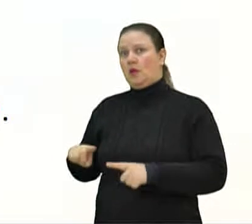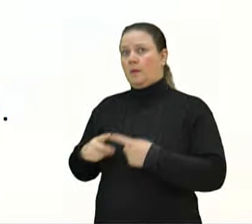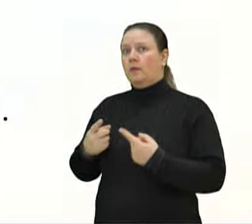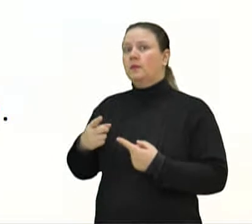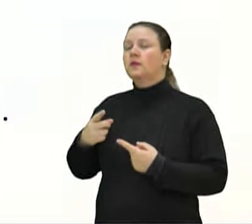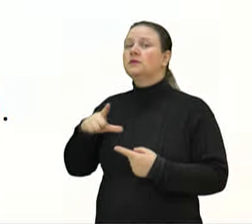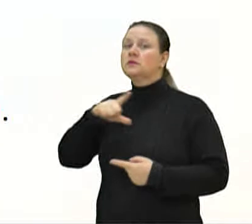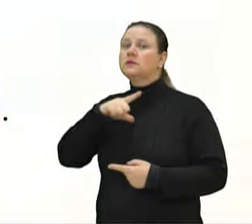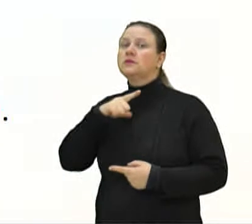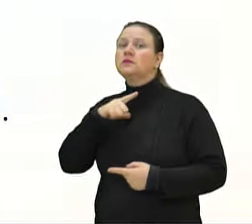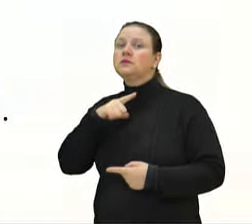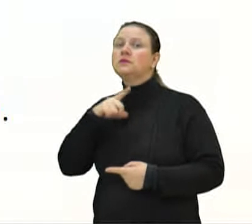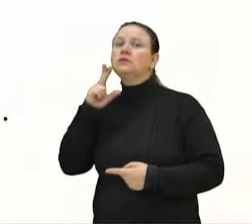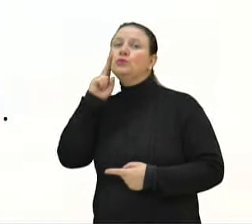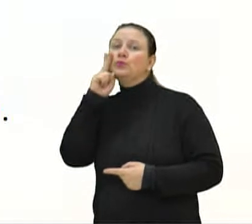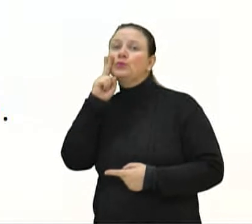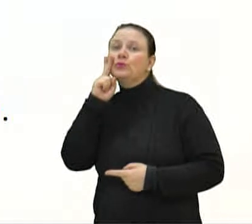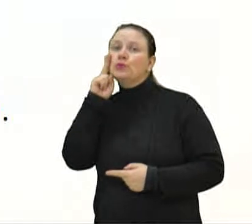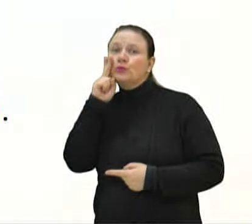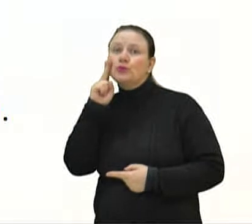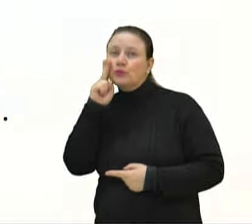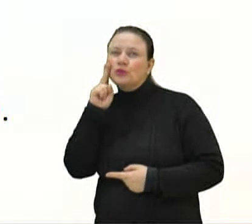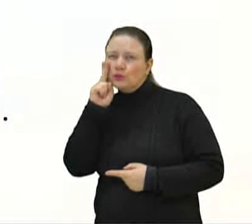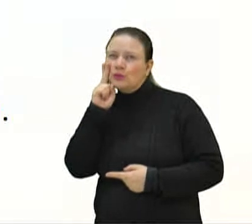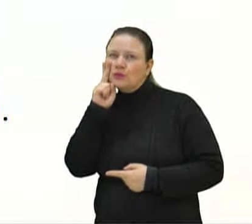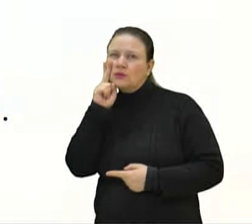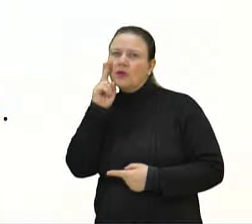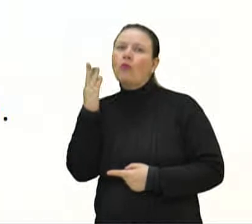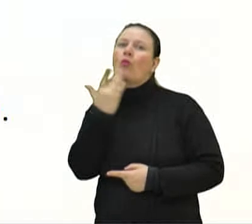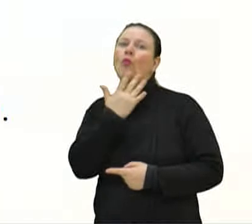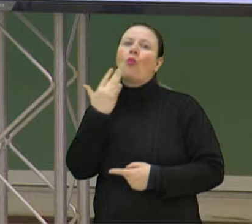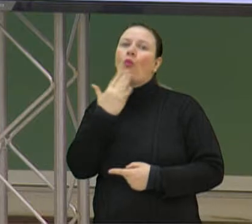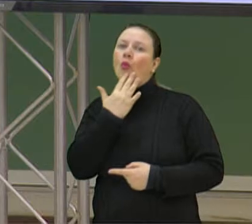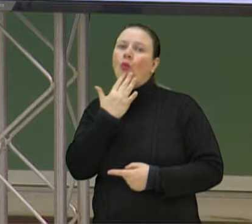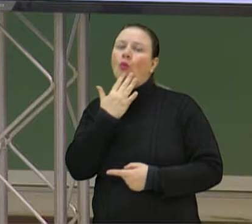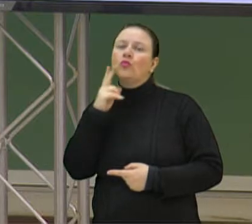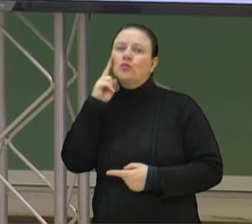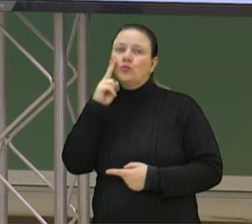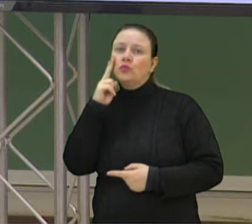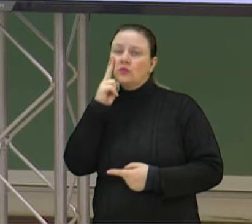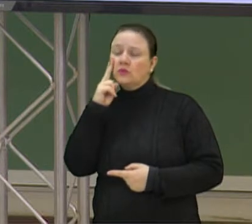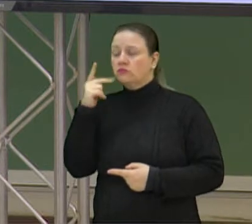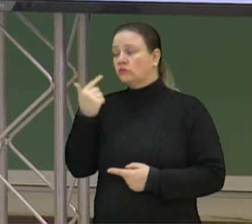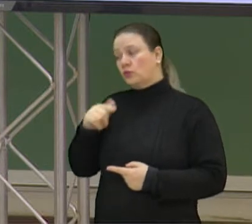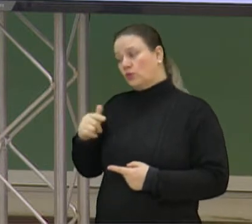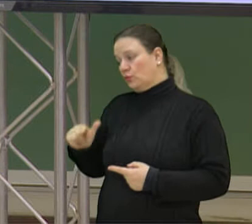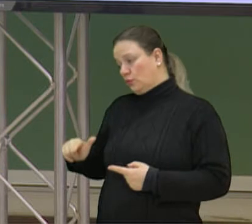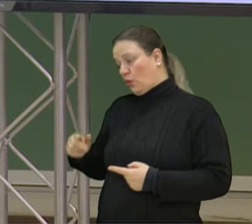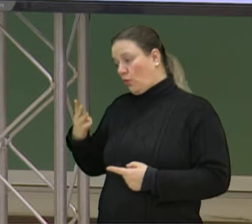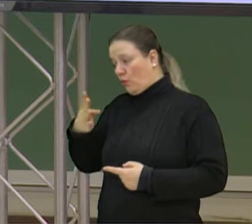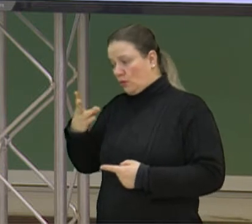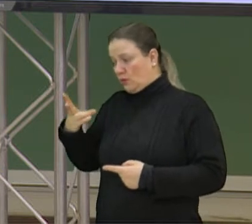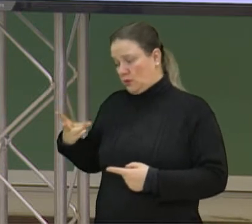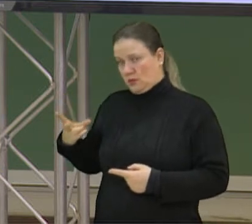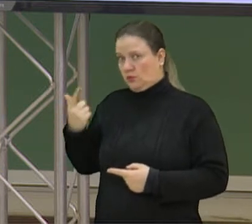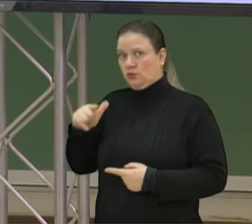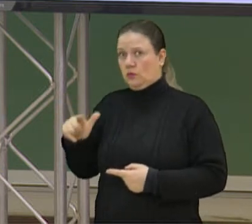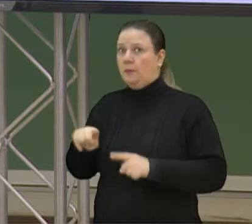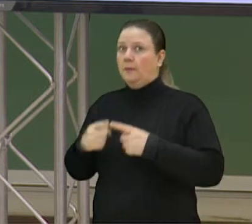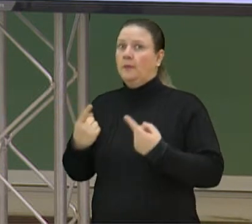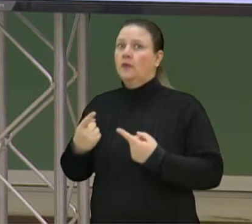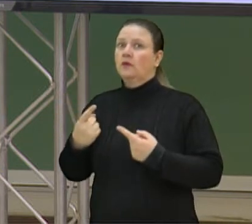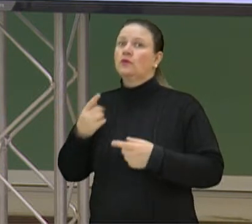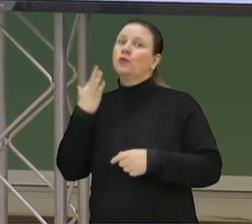marsala, creo que le agradará. Então, ele não tinha do tamanho 42, né? Mas ele tinha um outro desse tamanho, da cor marsala,